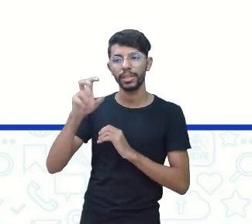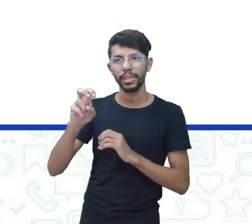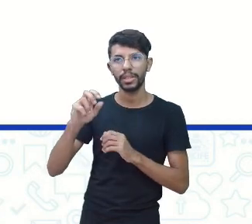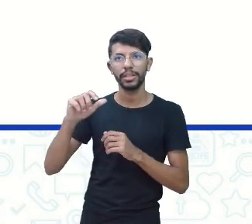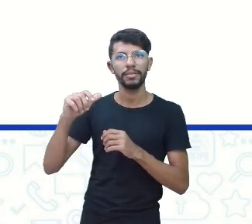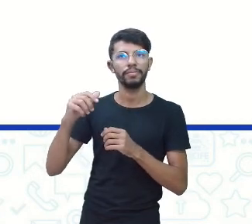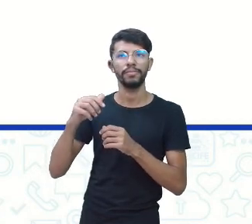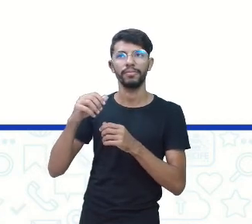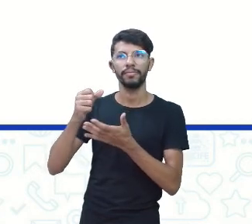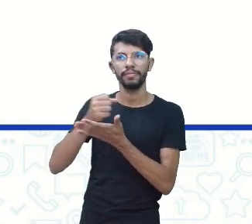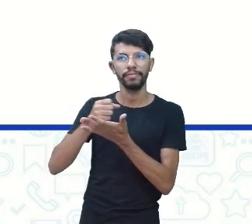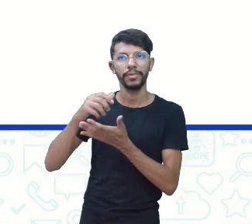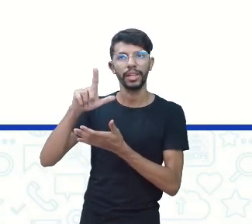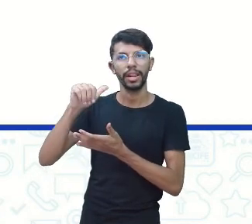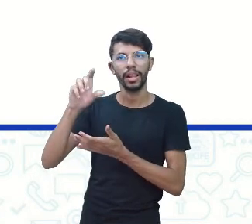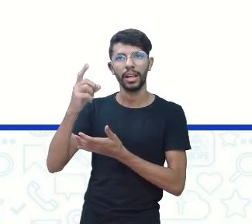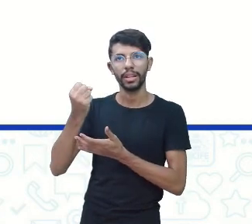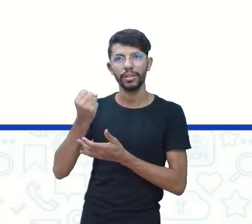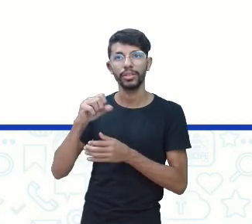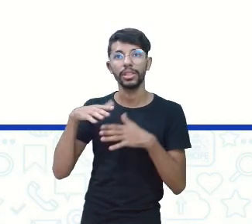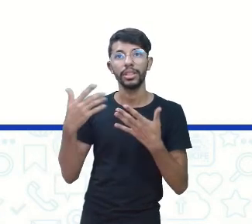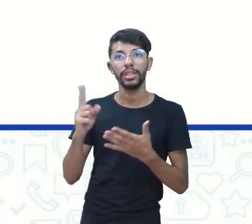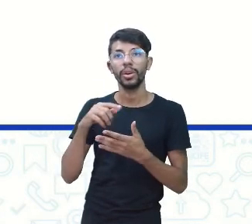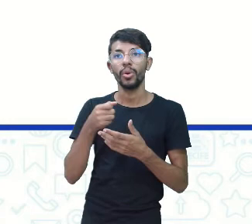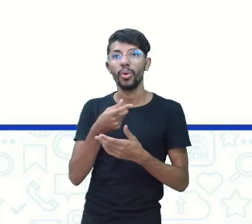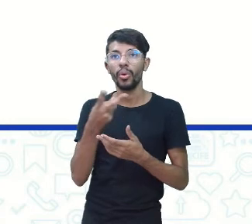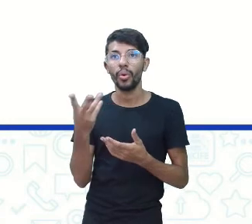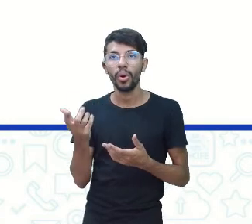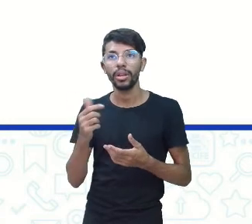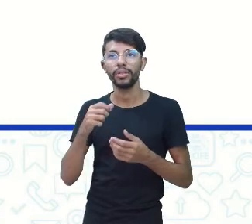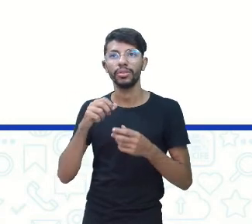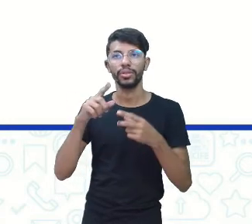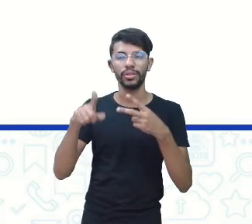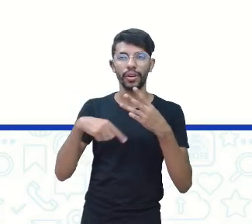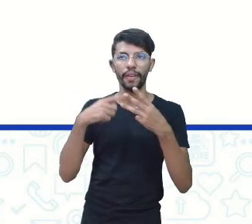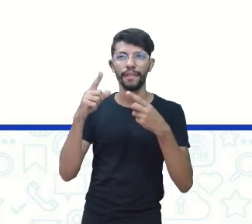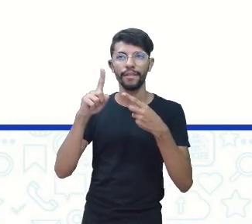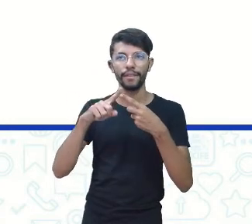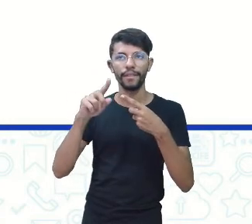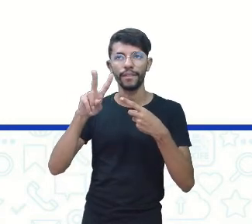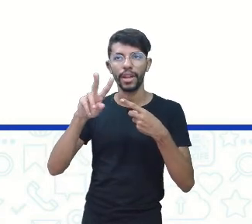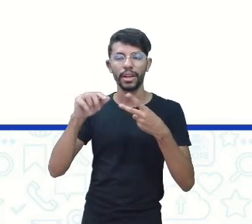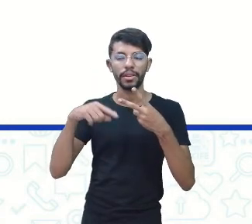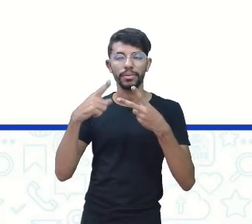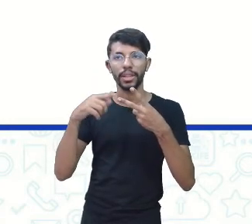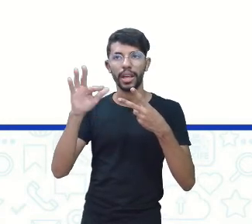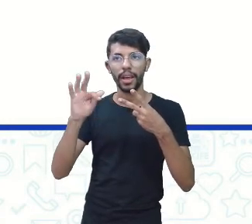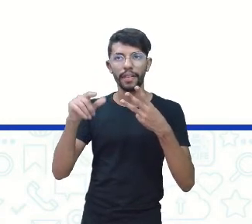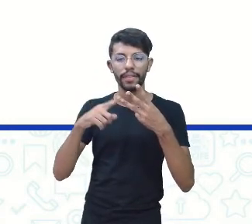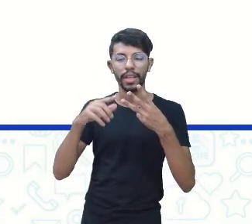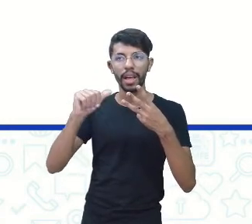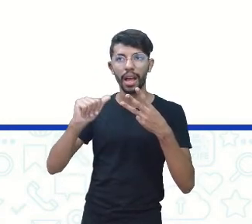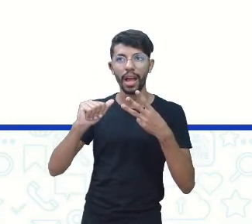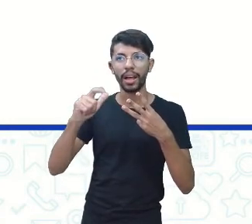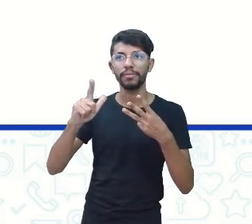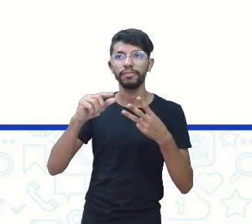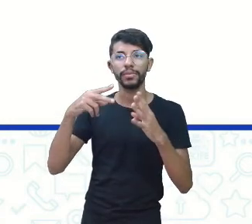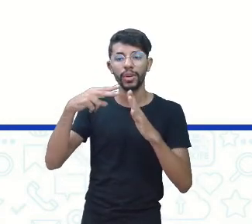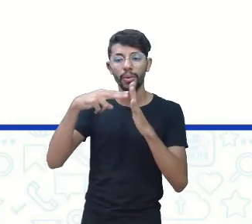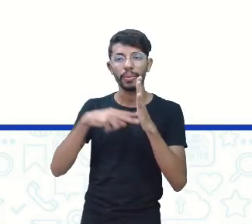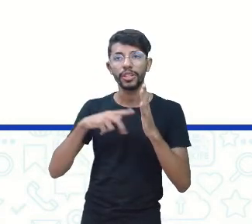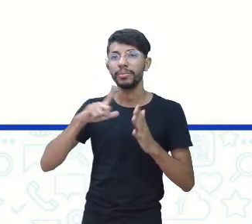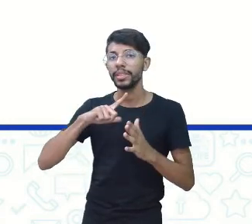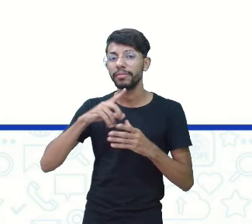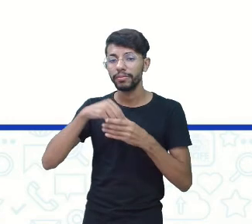esse prisma possui? A gente viu que o padrão de comportamento é esse daqui, ó. Então, se eu vou usar 15 lados, como